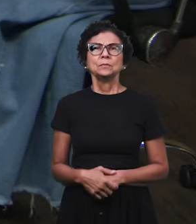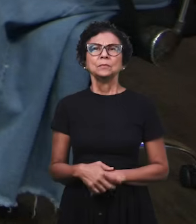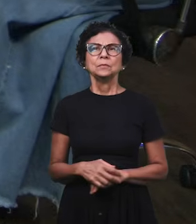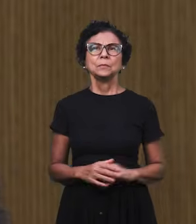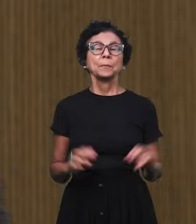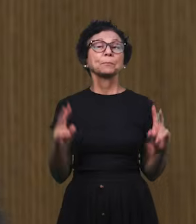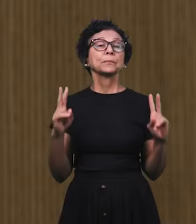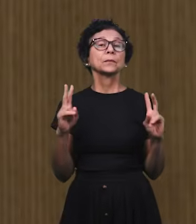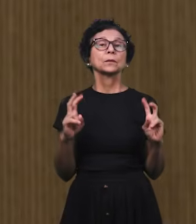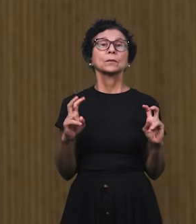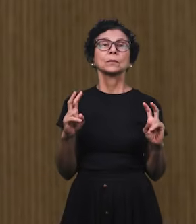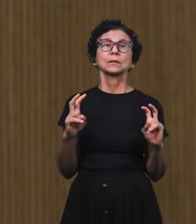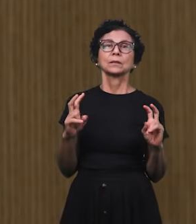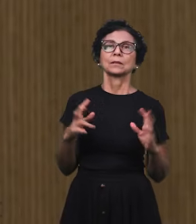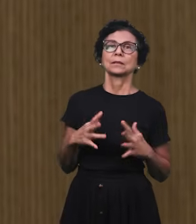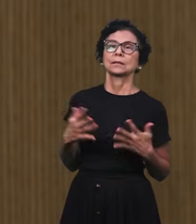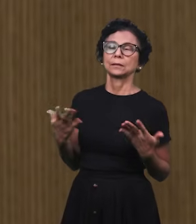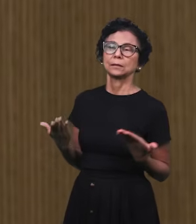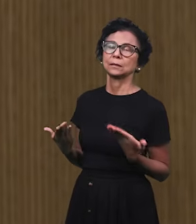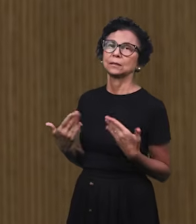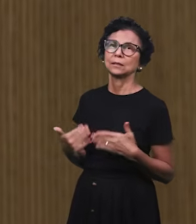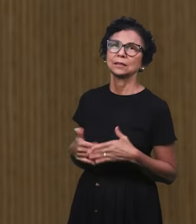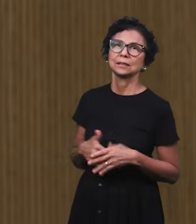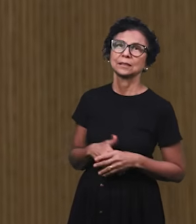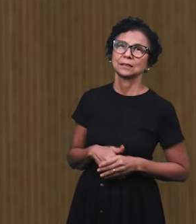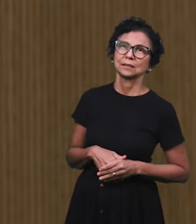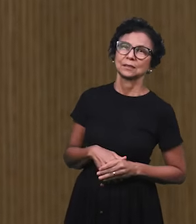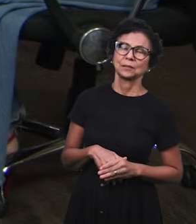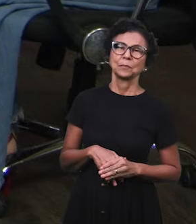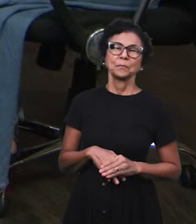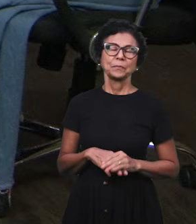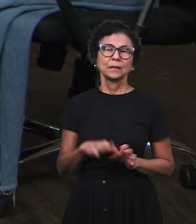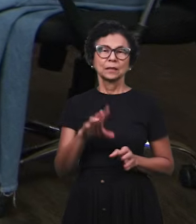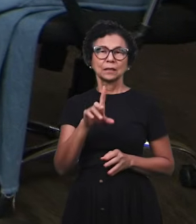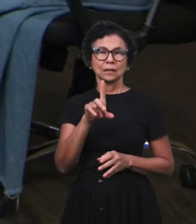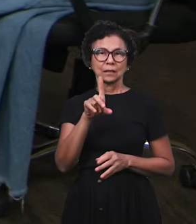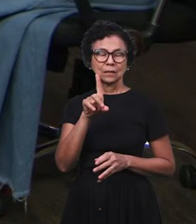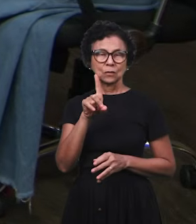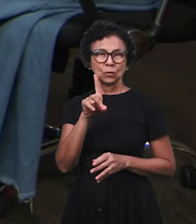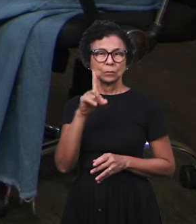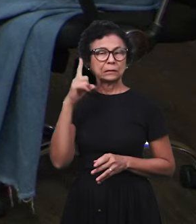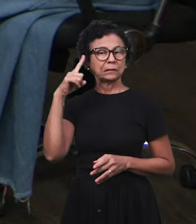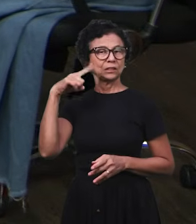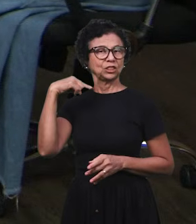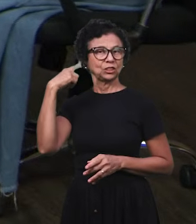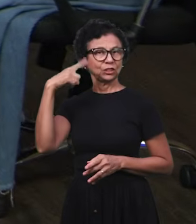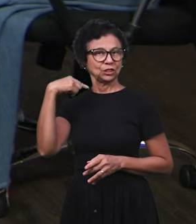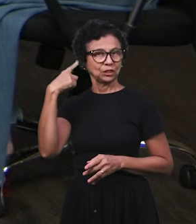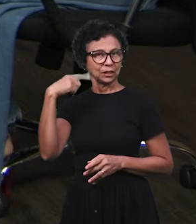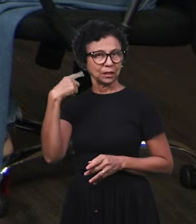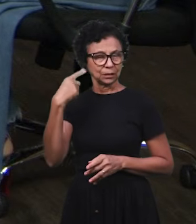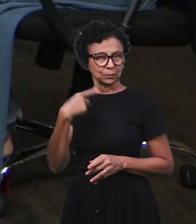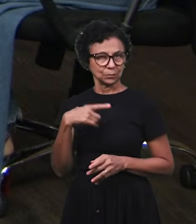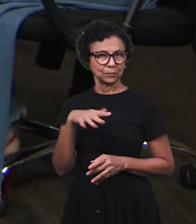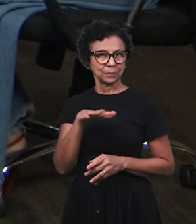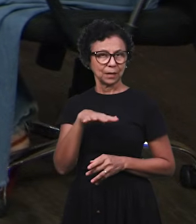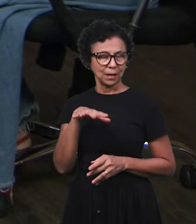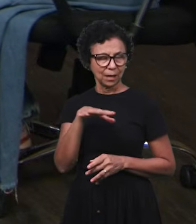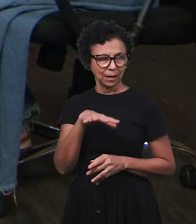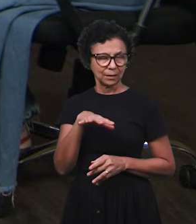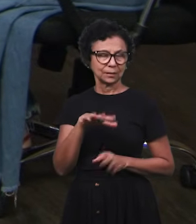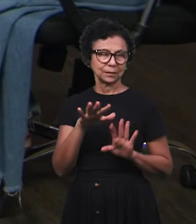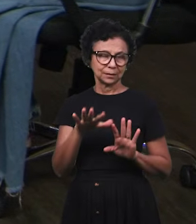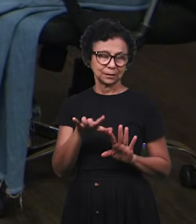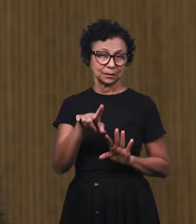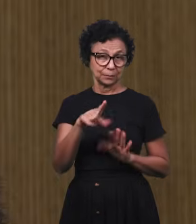O tema. Nós estamos falando sobre direito. E a equipe de produção está fazendo o seguinte, querendo ajudar você,